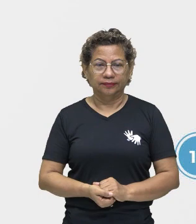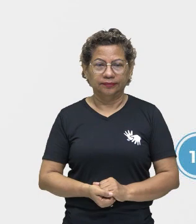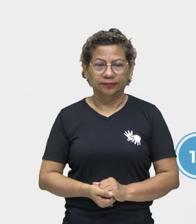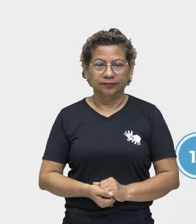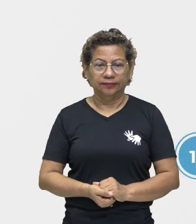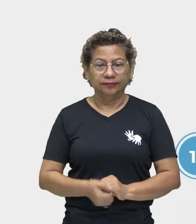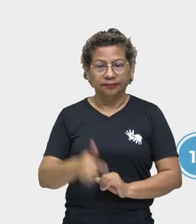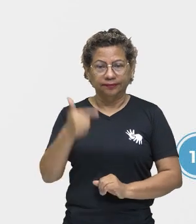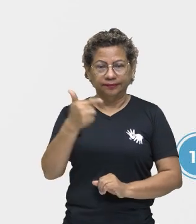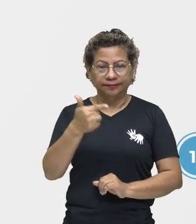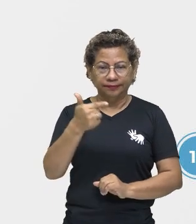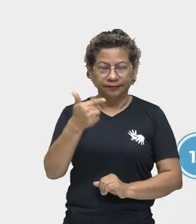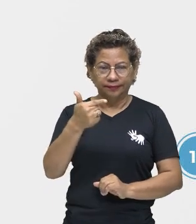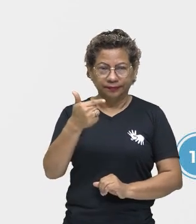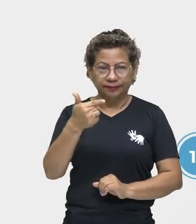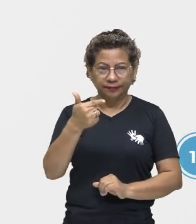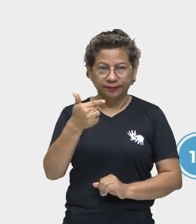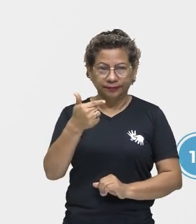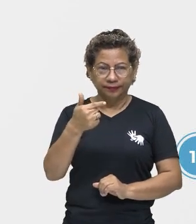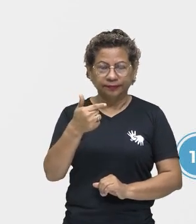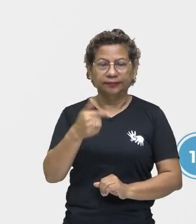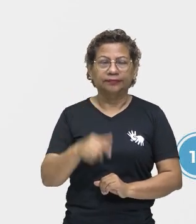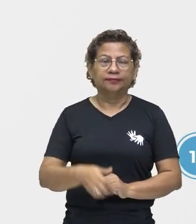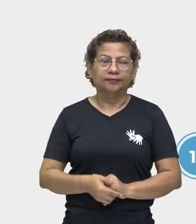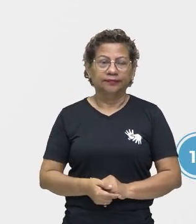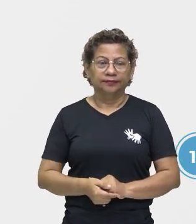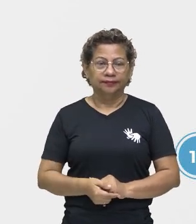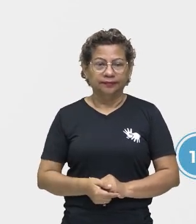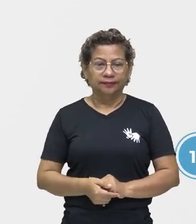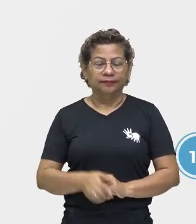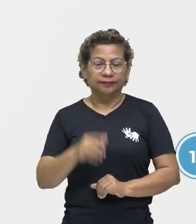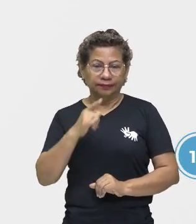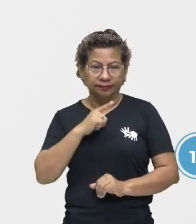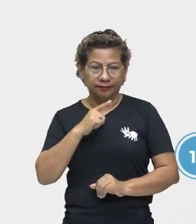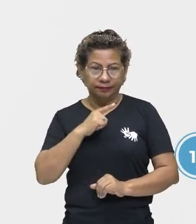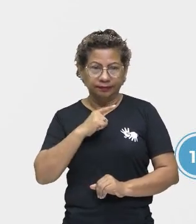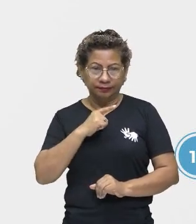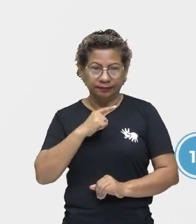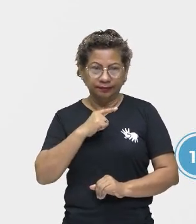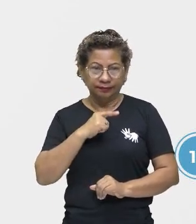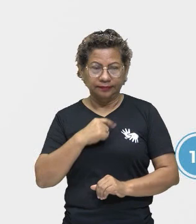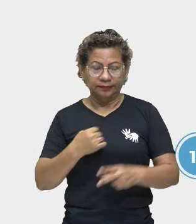Vamos à segunda questão, então. Em um polígono regular,